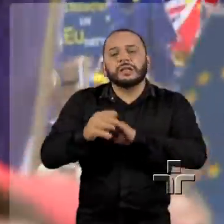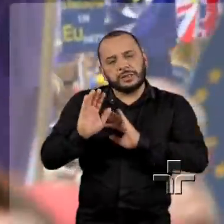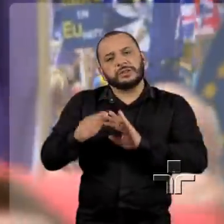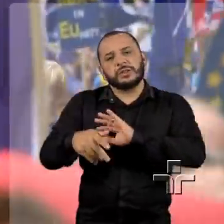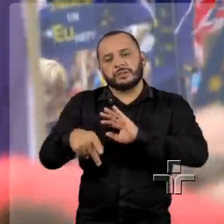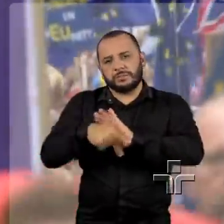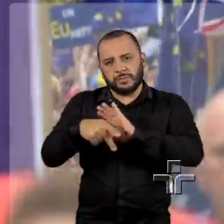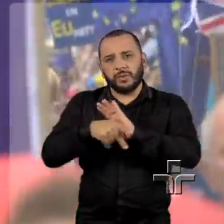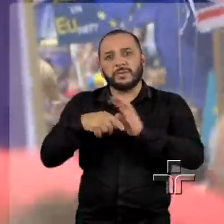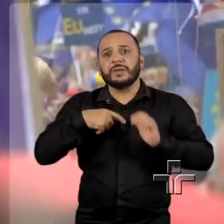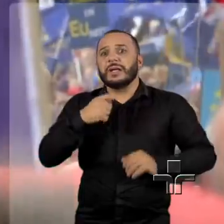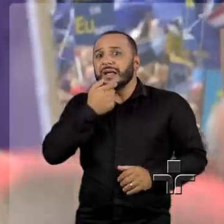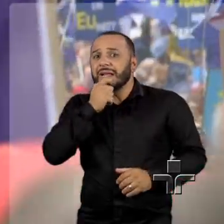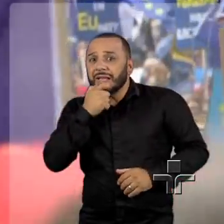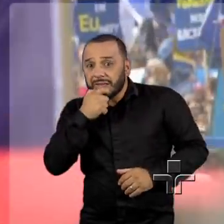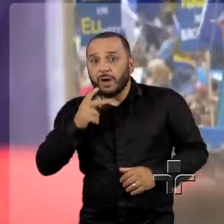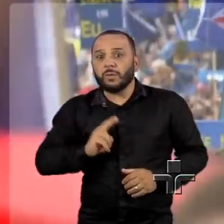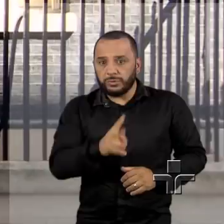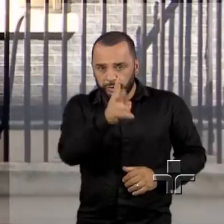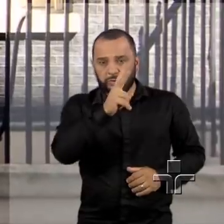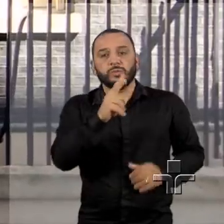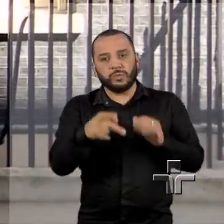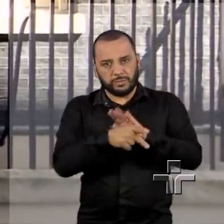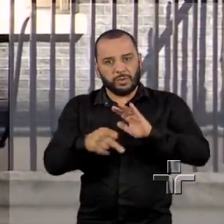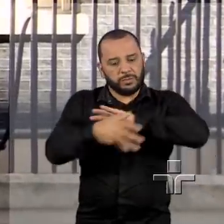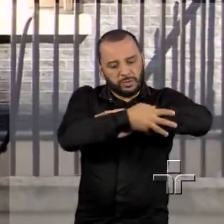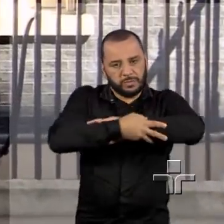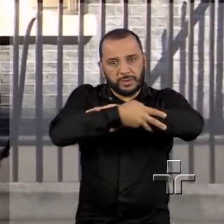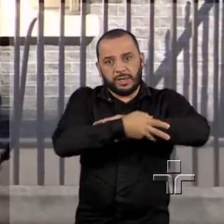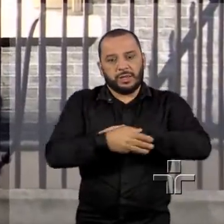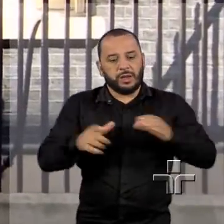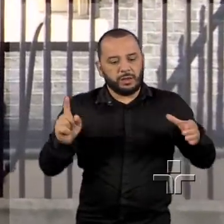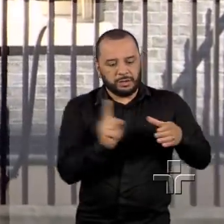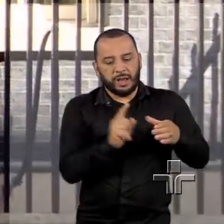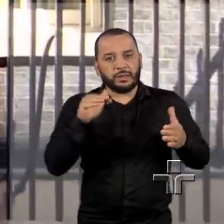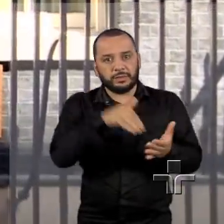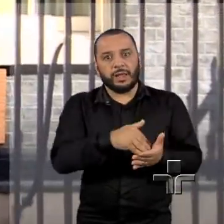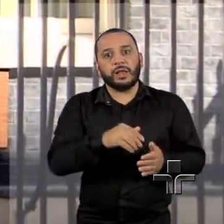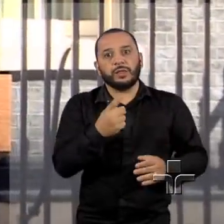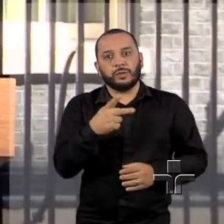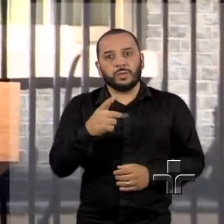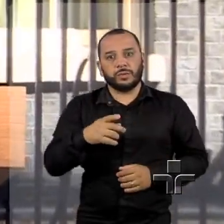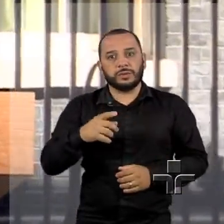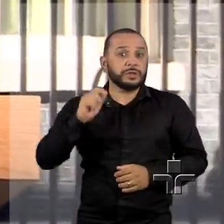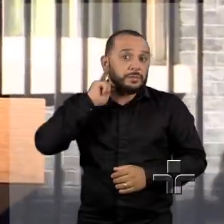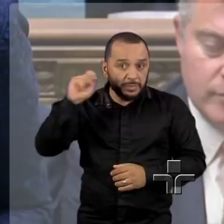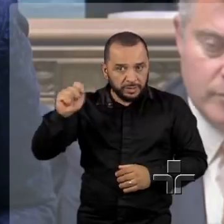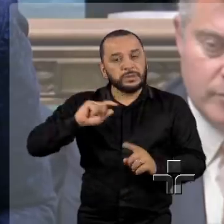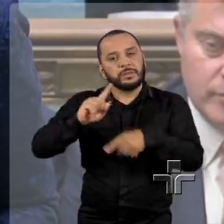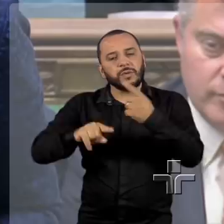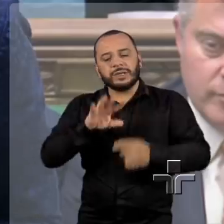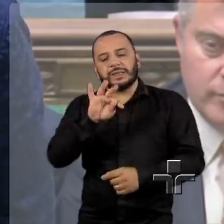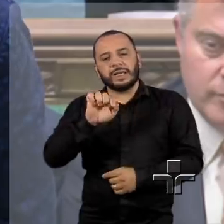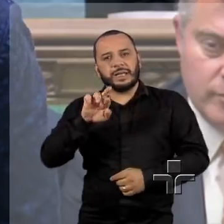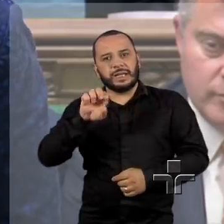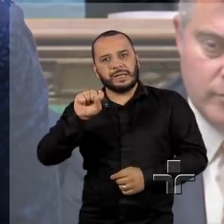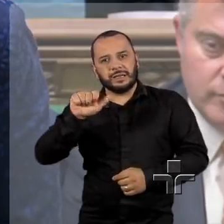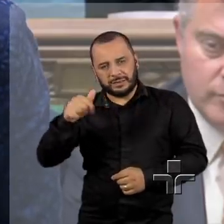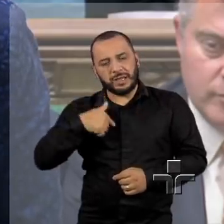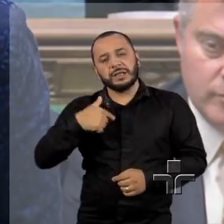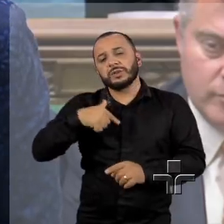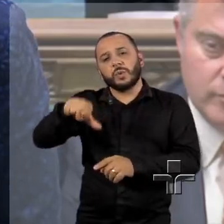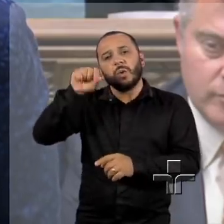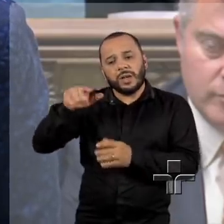na União Europeia até 12 de abril, data em que Theresa May terá que indicar um caminho a seguir. A primeira-ministra